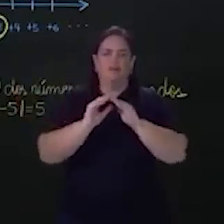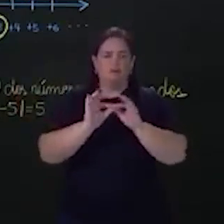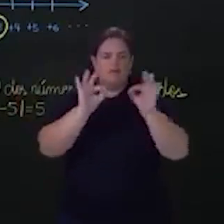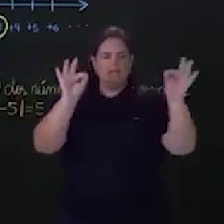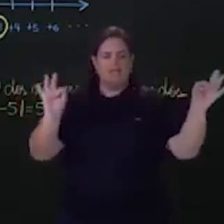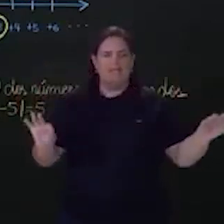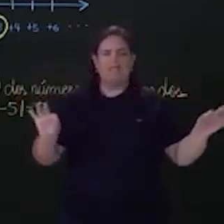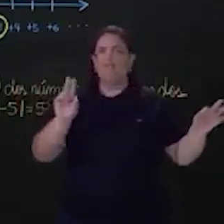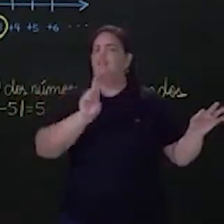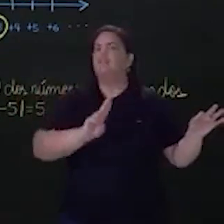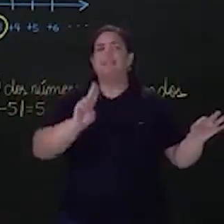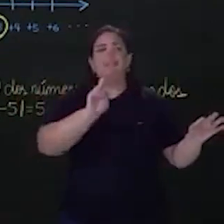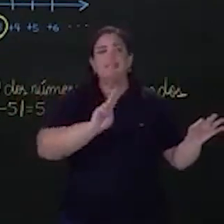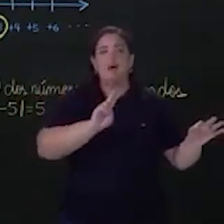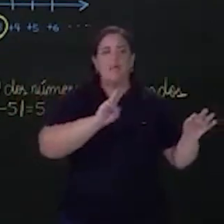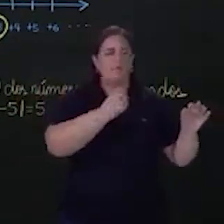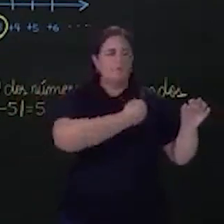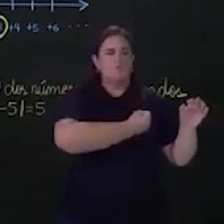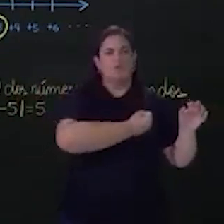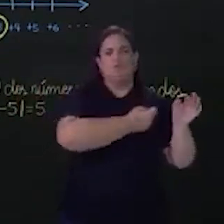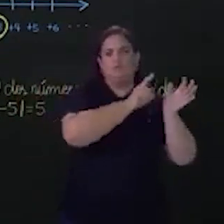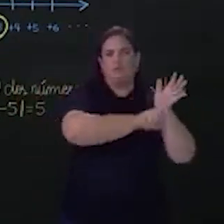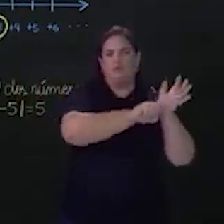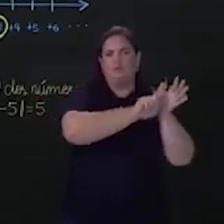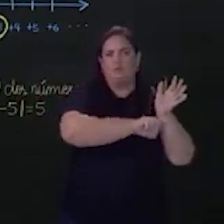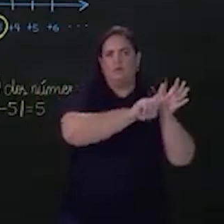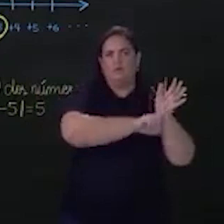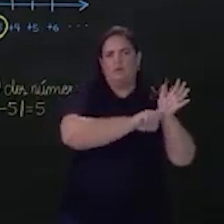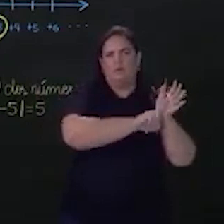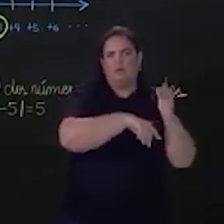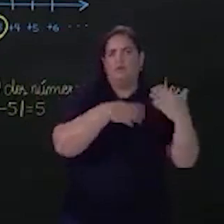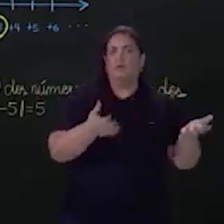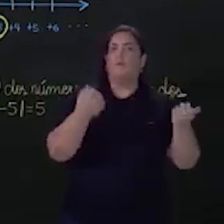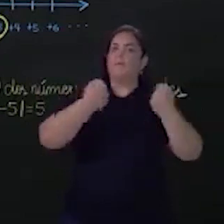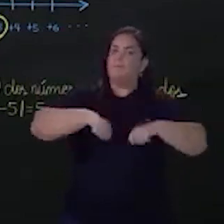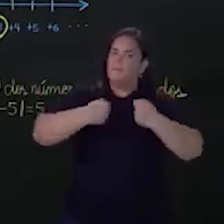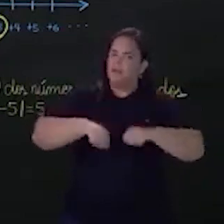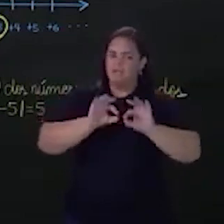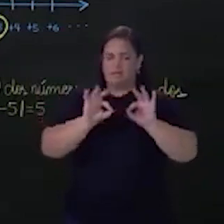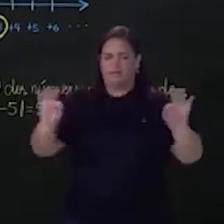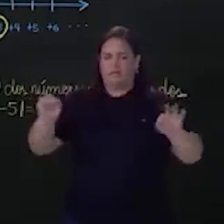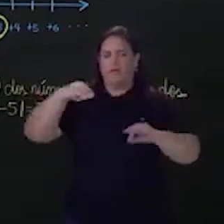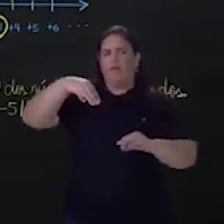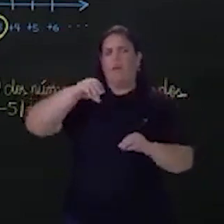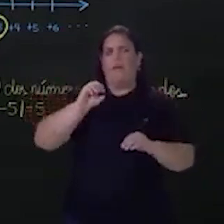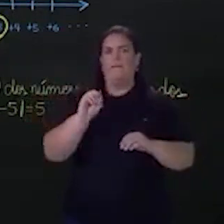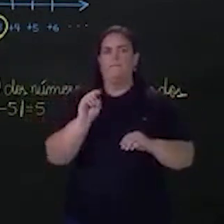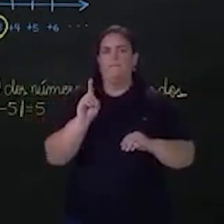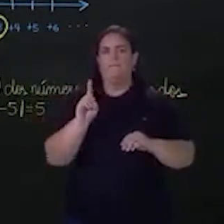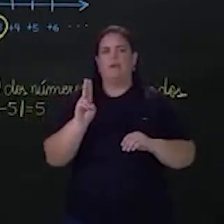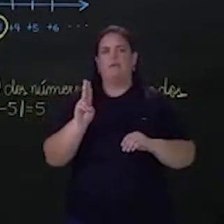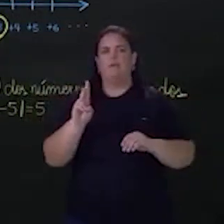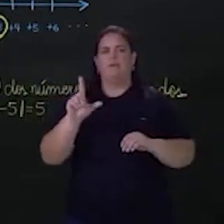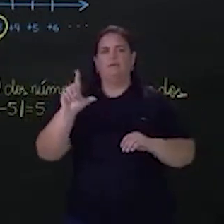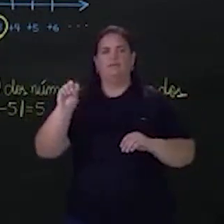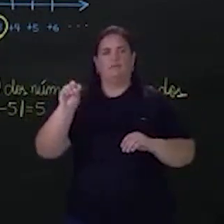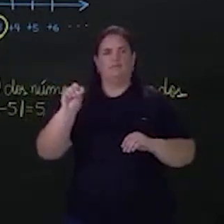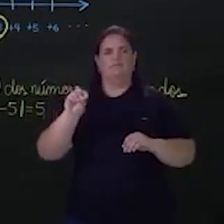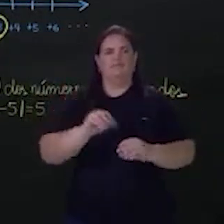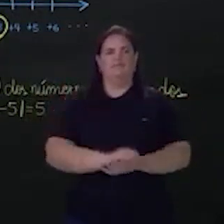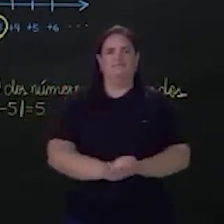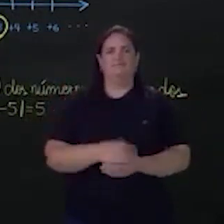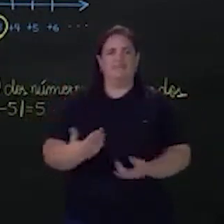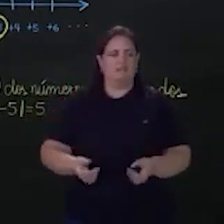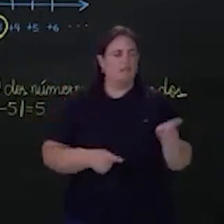utilizada com números negativos. Por isso que a gente trabalha com módulo. Então, reparem, esse menos 5, se a